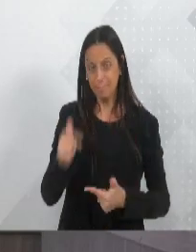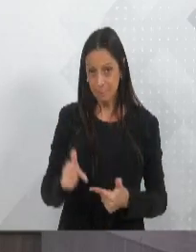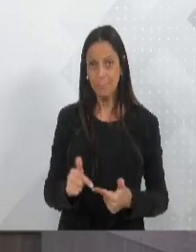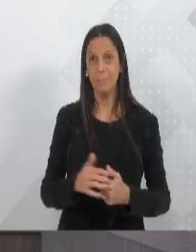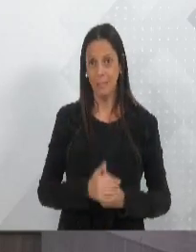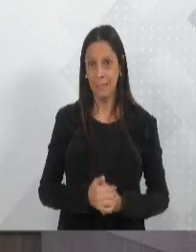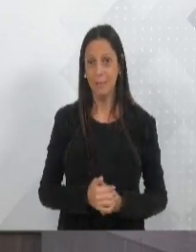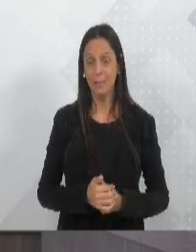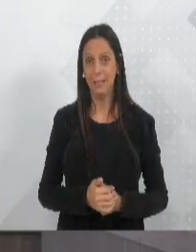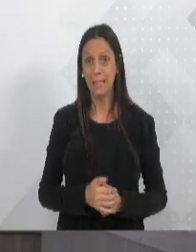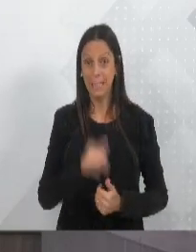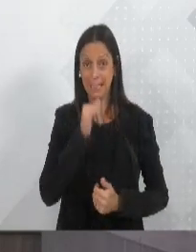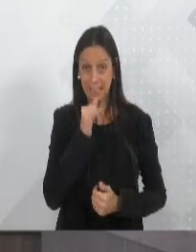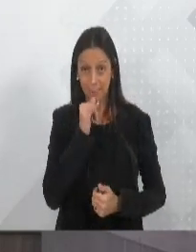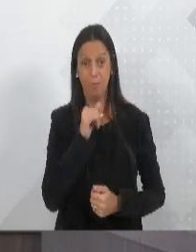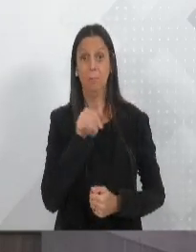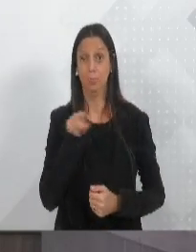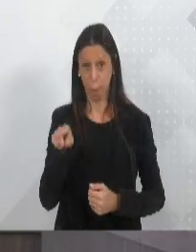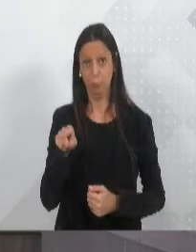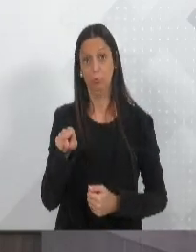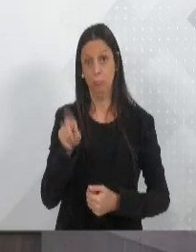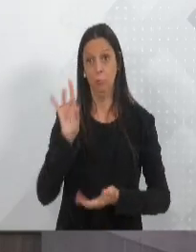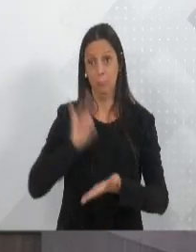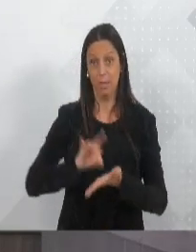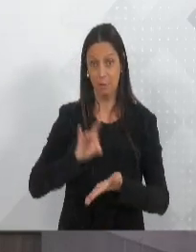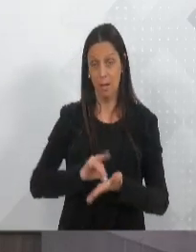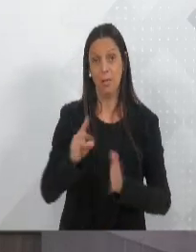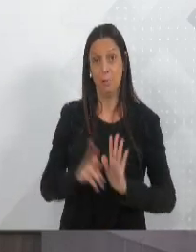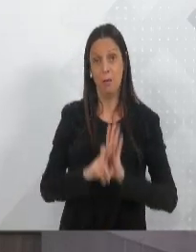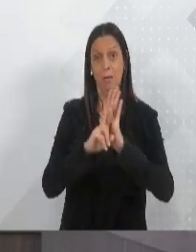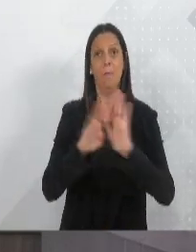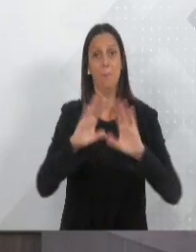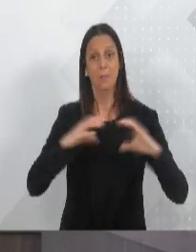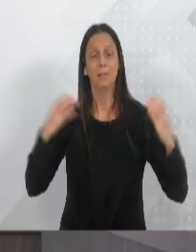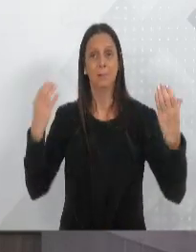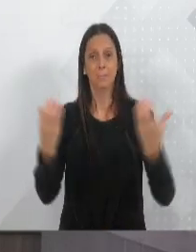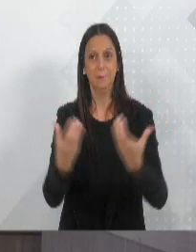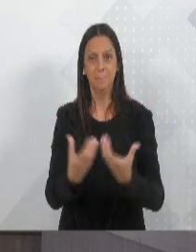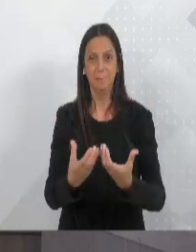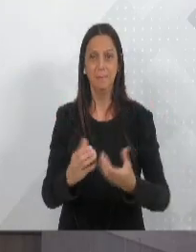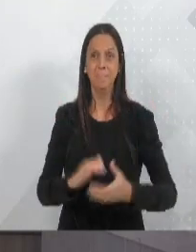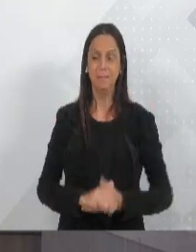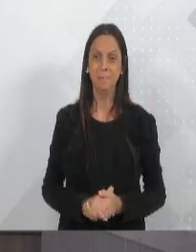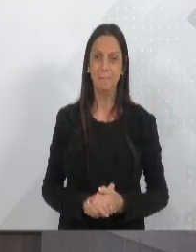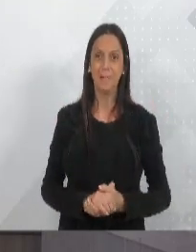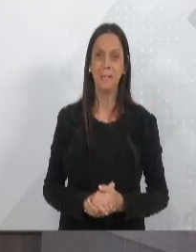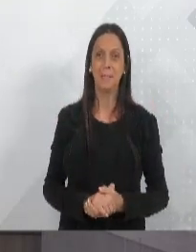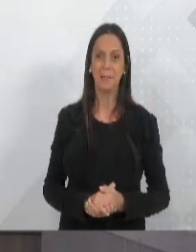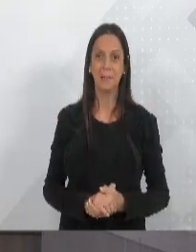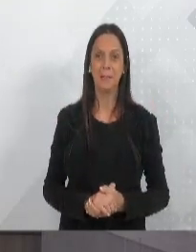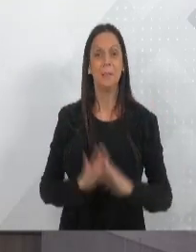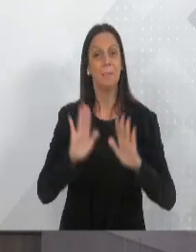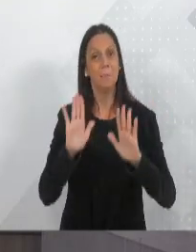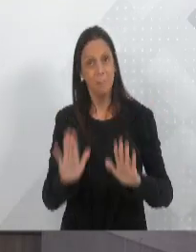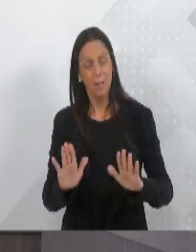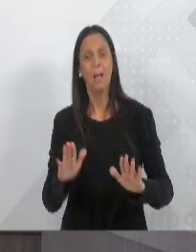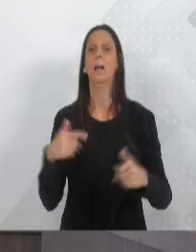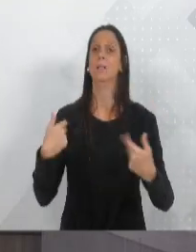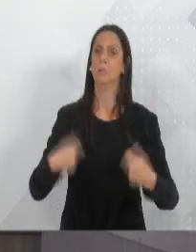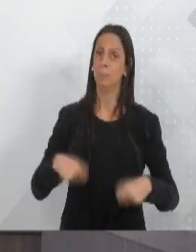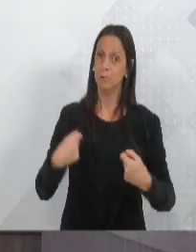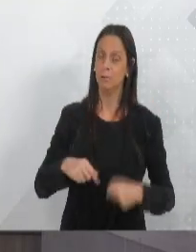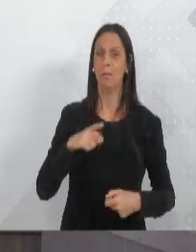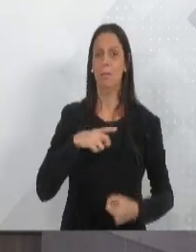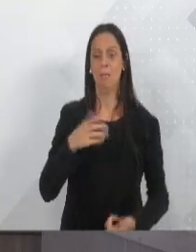eleito de fato né mas assumiu e tá aqui representando a comunidade Parabéns mas eu acho que tem que ter uma certa condição aí né